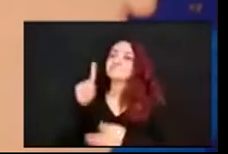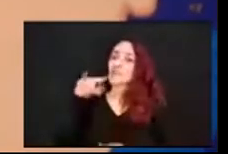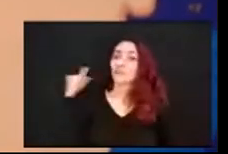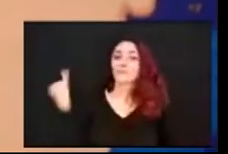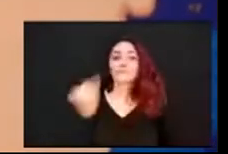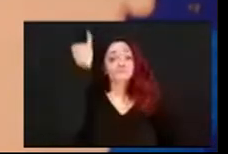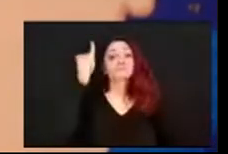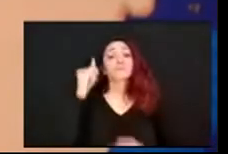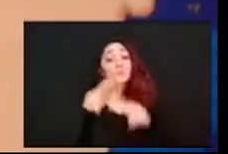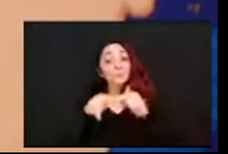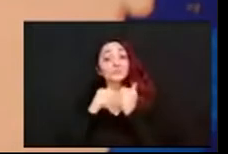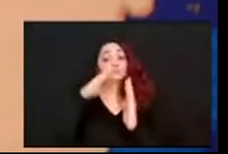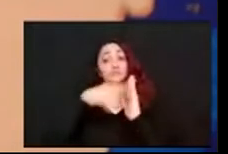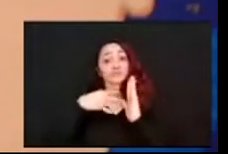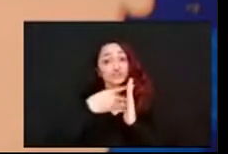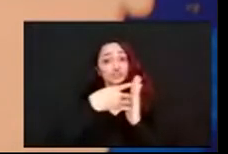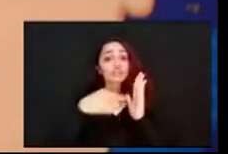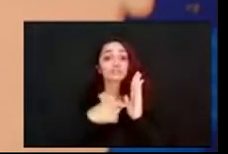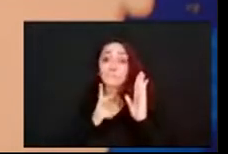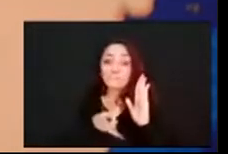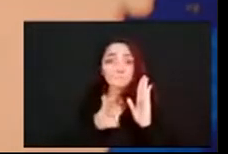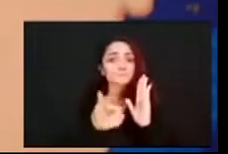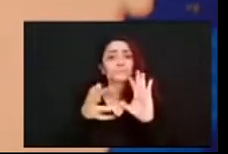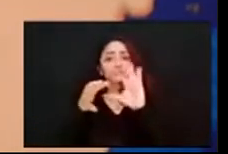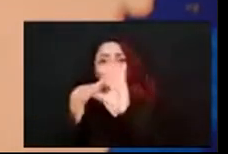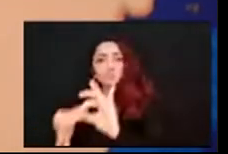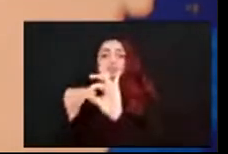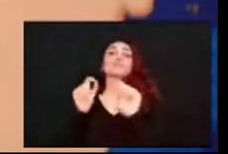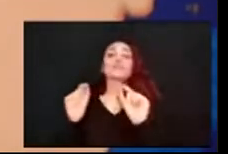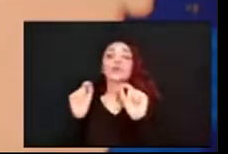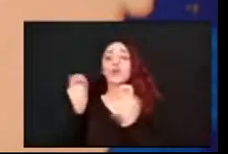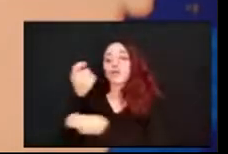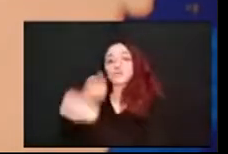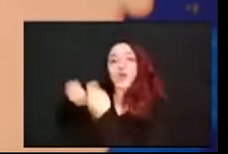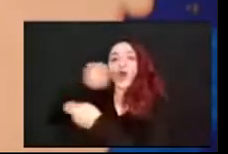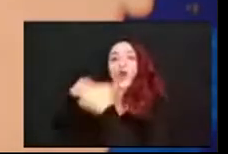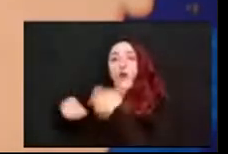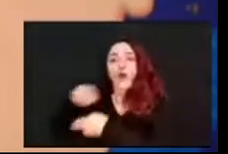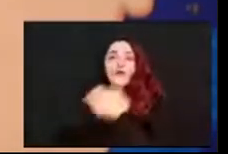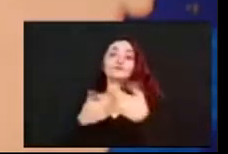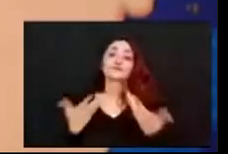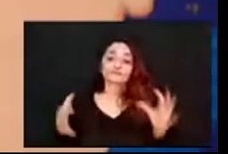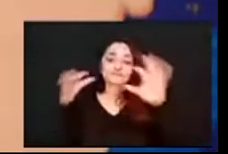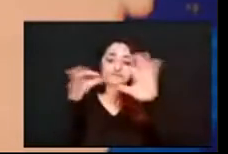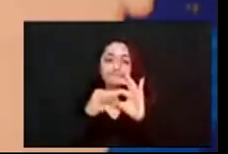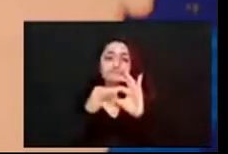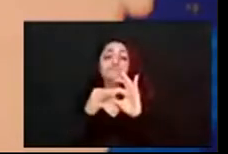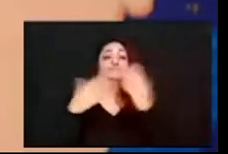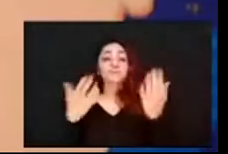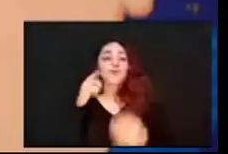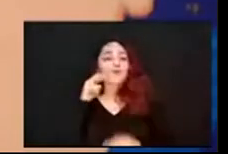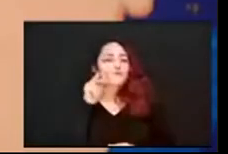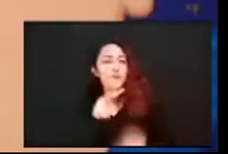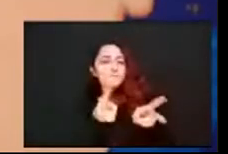essa agenda caminhe junto também com a falta de negócio então que eu vejo na evolução dessa agenda é que durante muito tempo estava